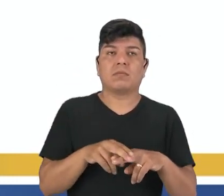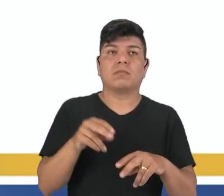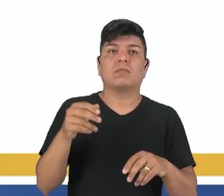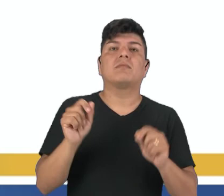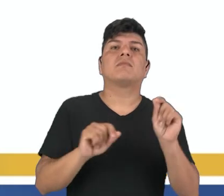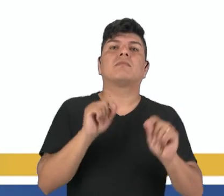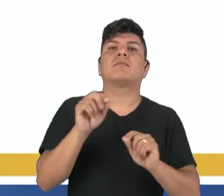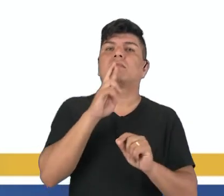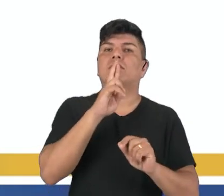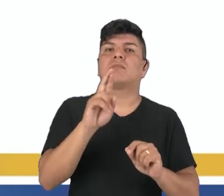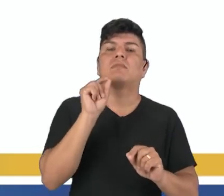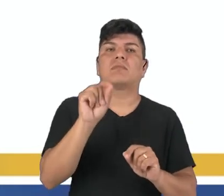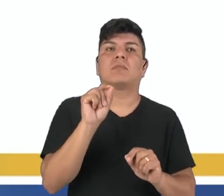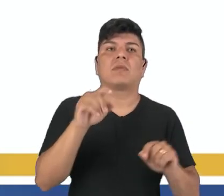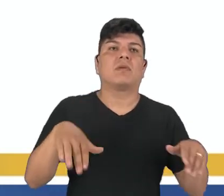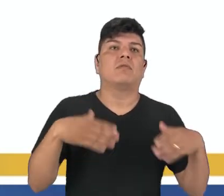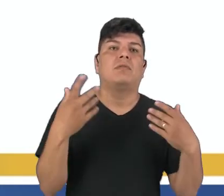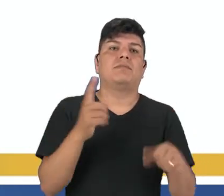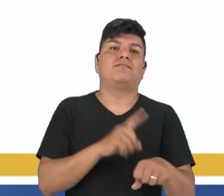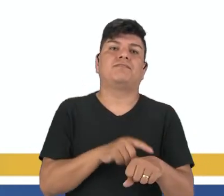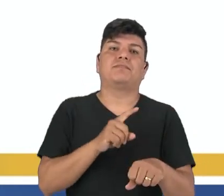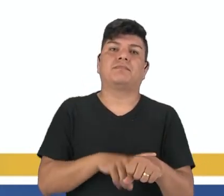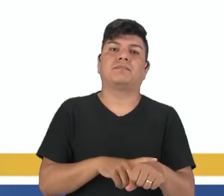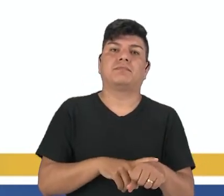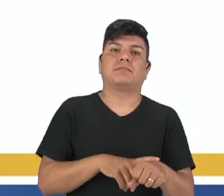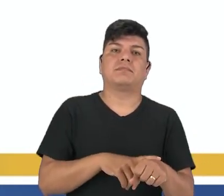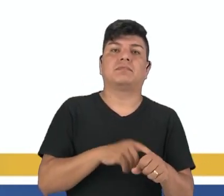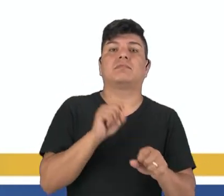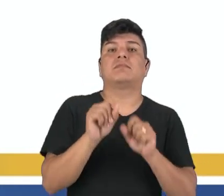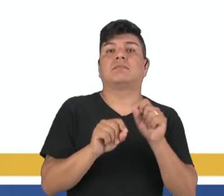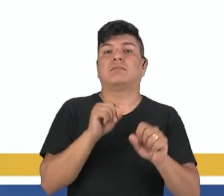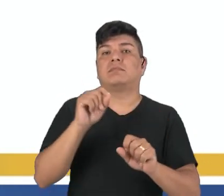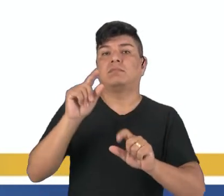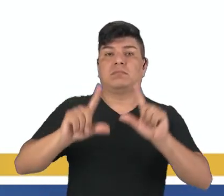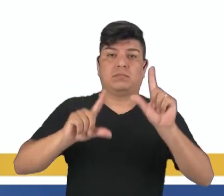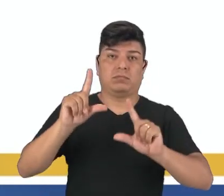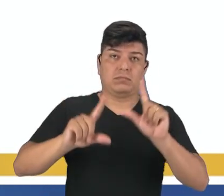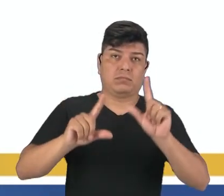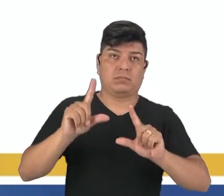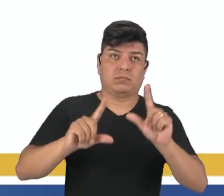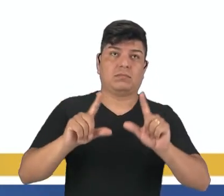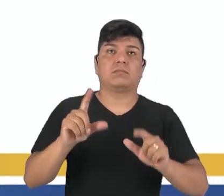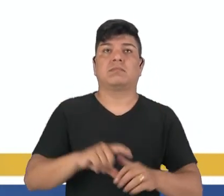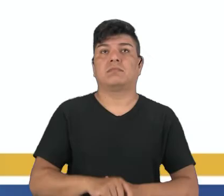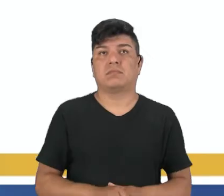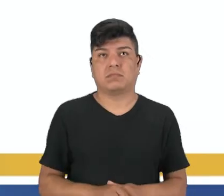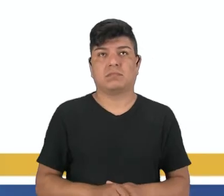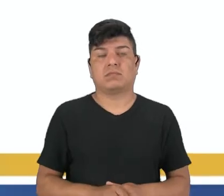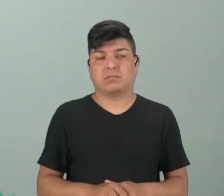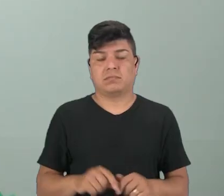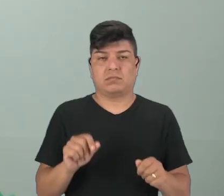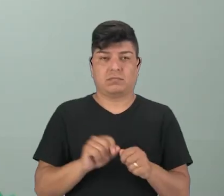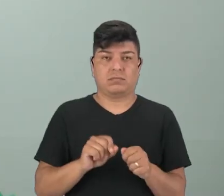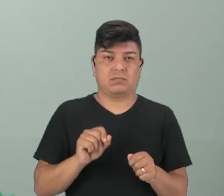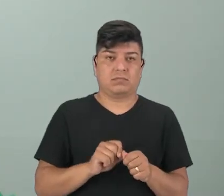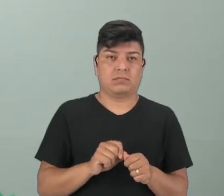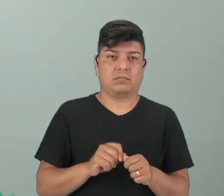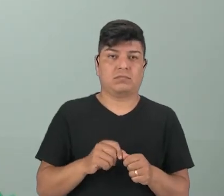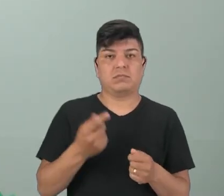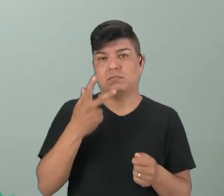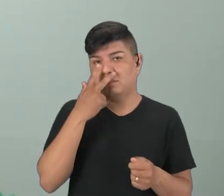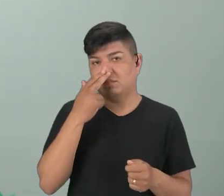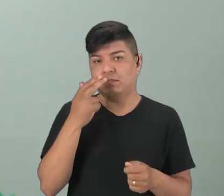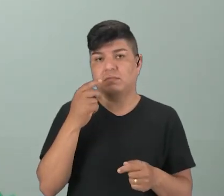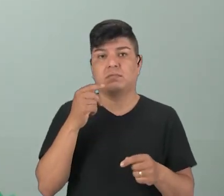tenho que solucionar? Qual é o tempo de duração desse programa? Para fazer isso, eu posso fazer uma continha